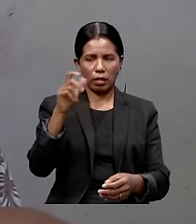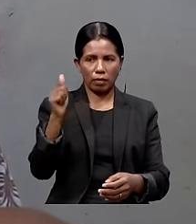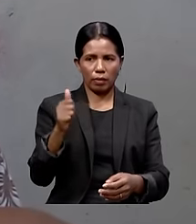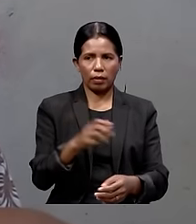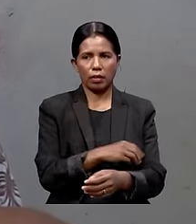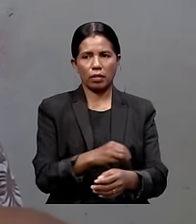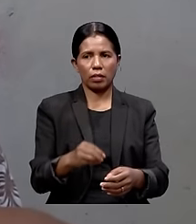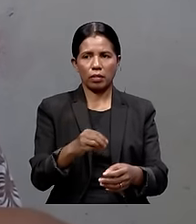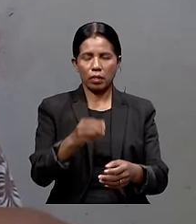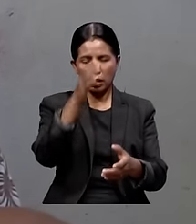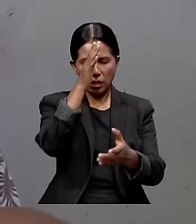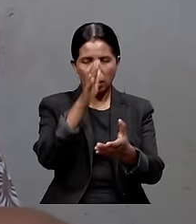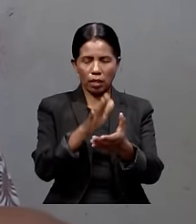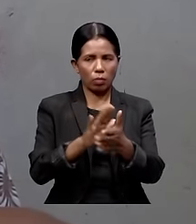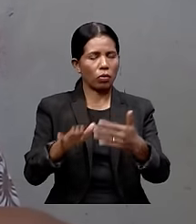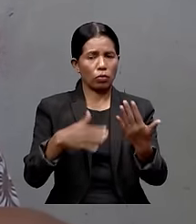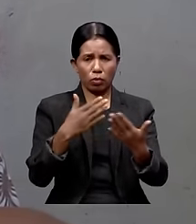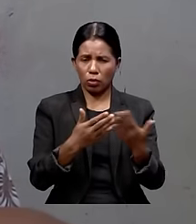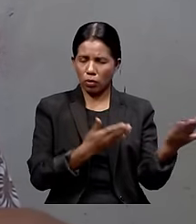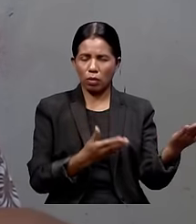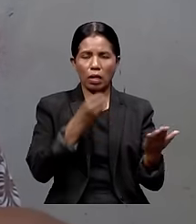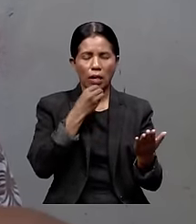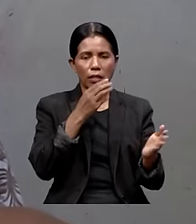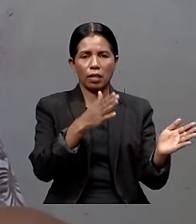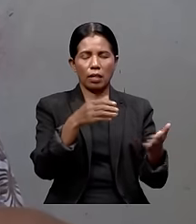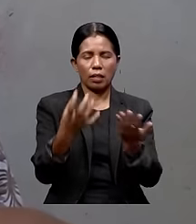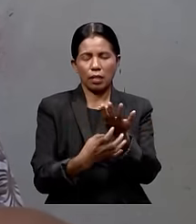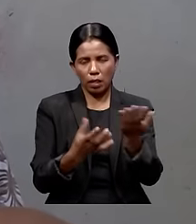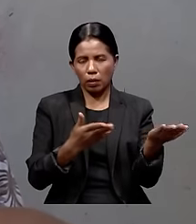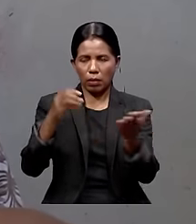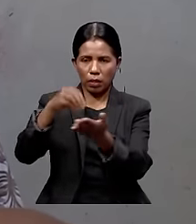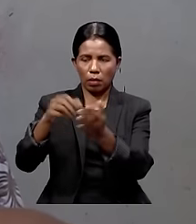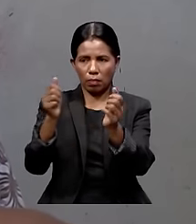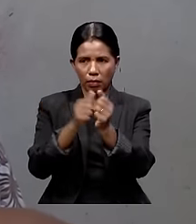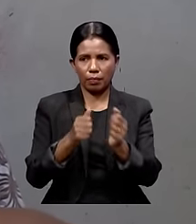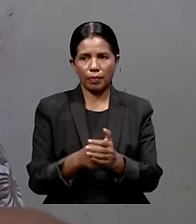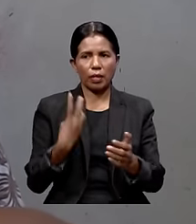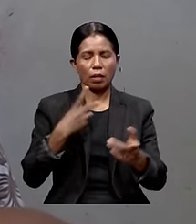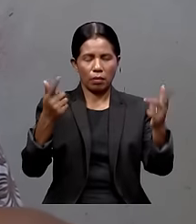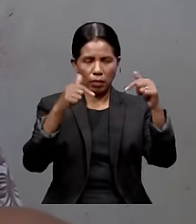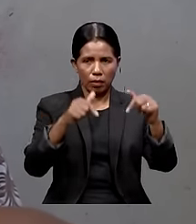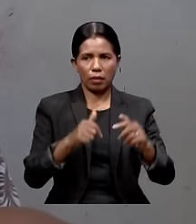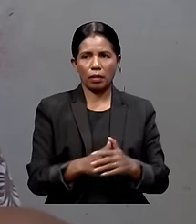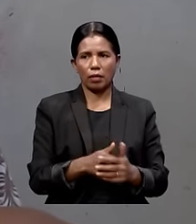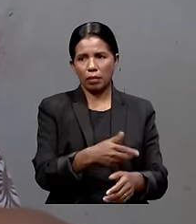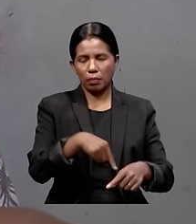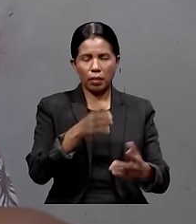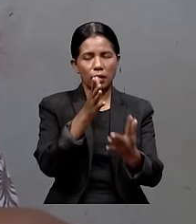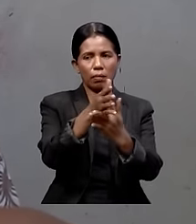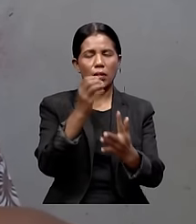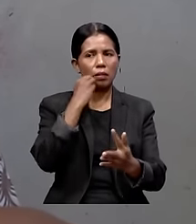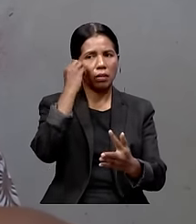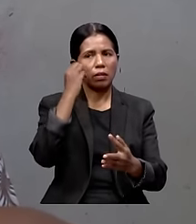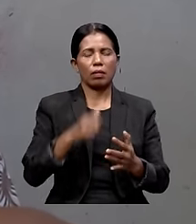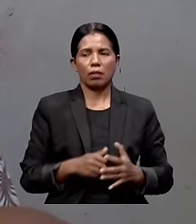be, kabe, sirane hoto, hahan, lori batau hoto hene ba. To tau hotu ami fila fali mai ami direk tau mai uma tu kuli masi